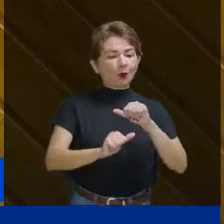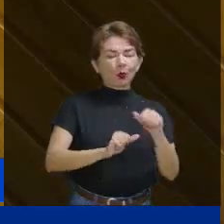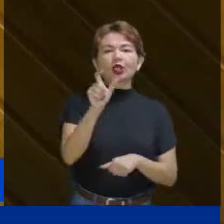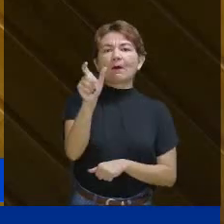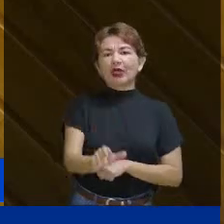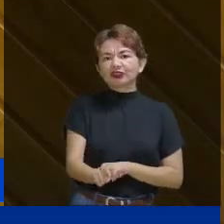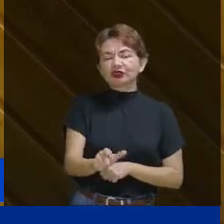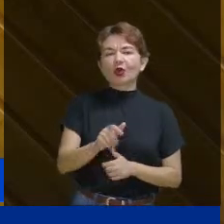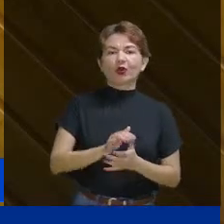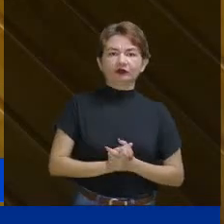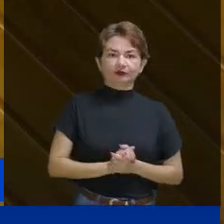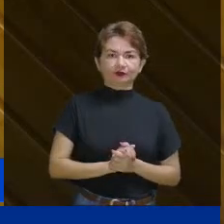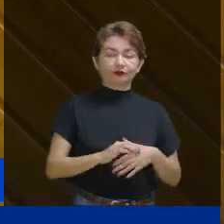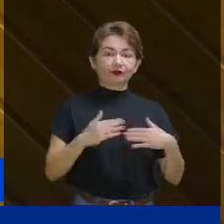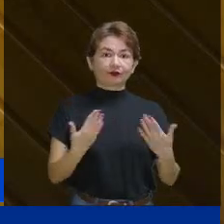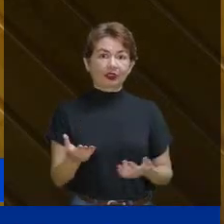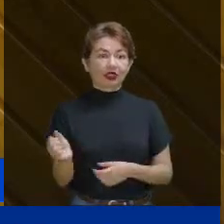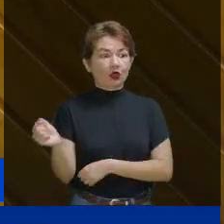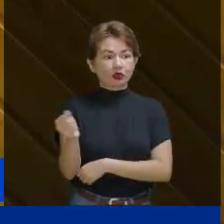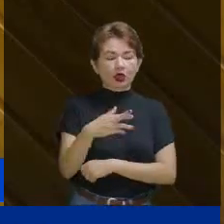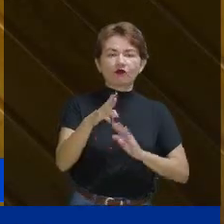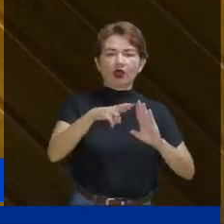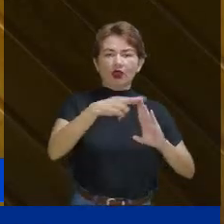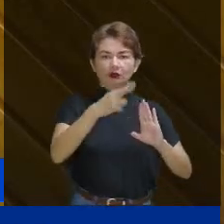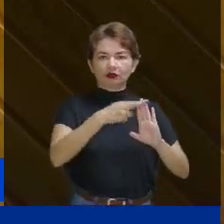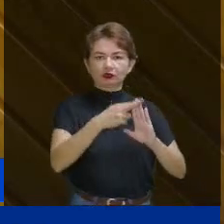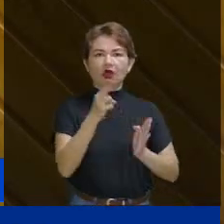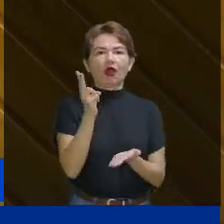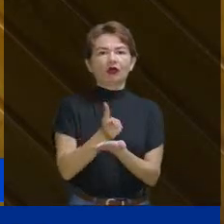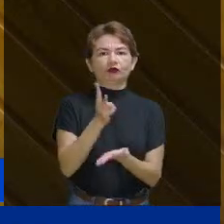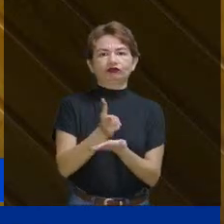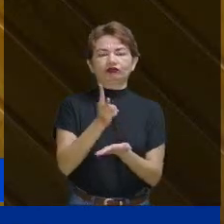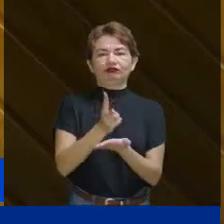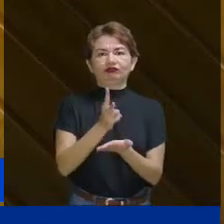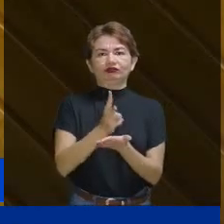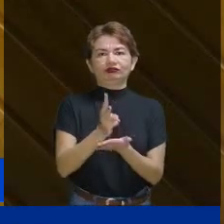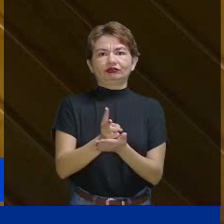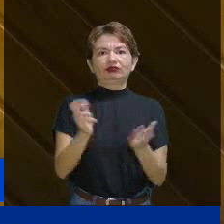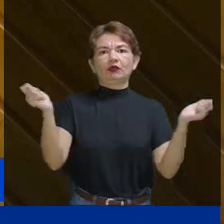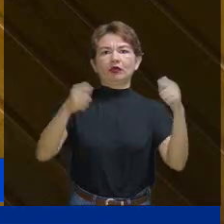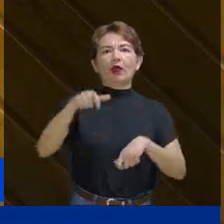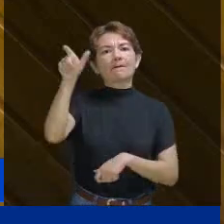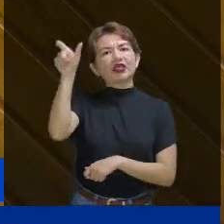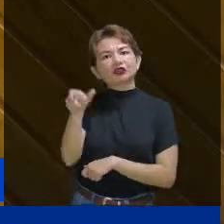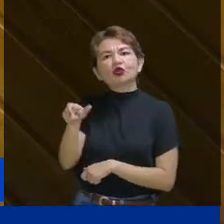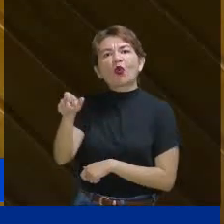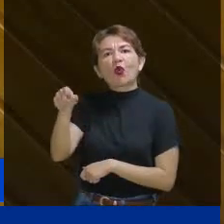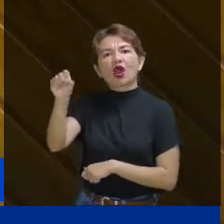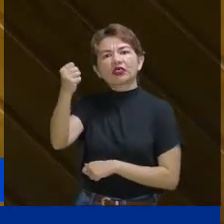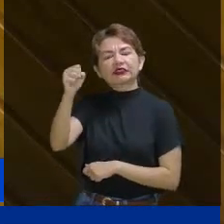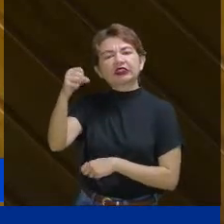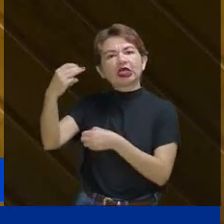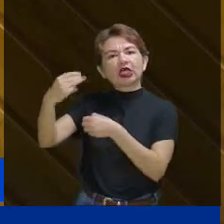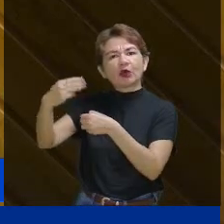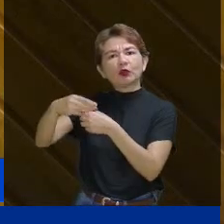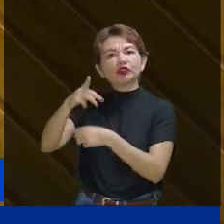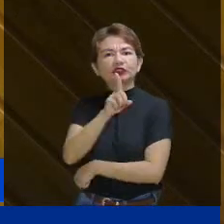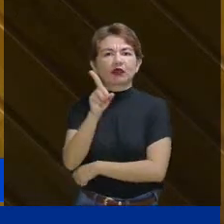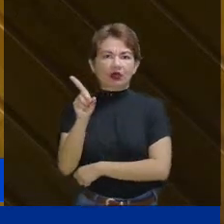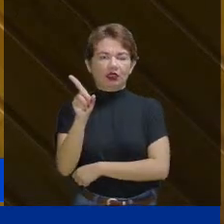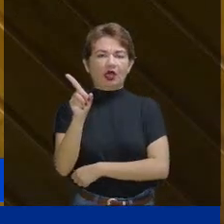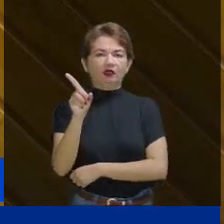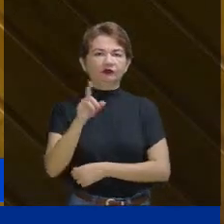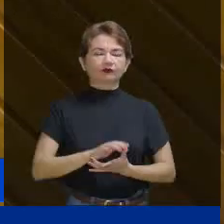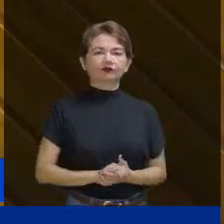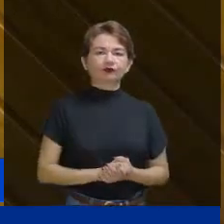a partir do momento que a nova resolução mantém a competência de Santana, como eram já nas